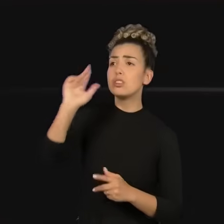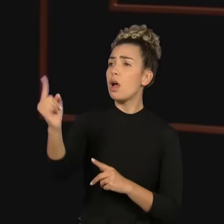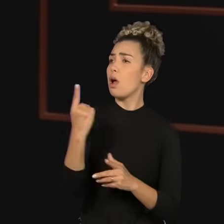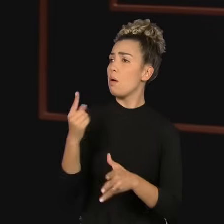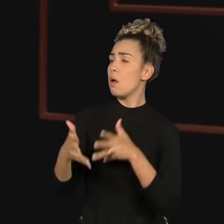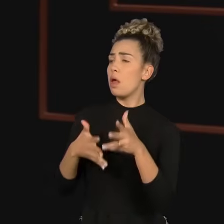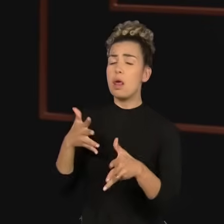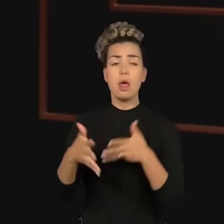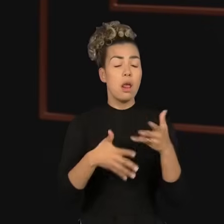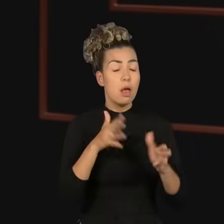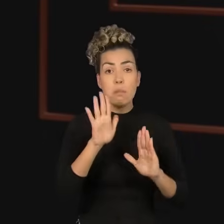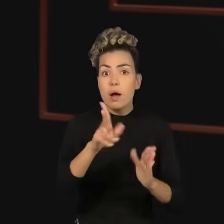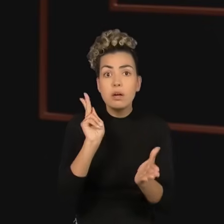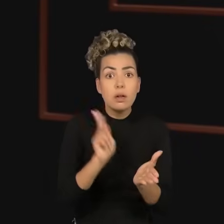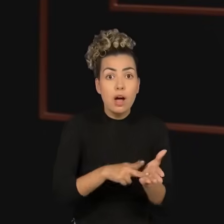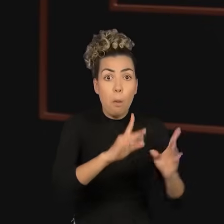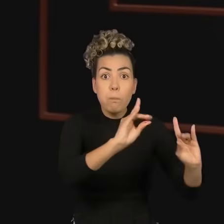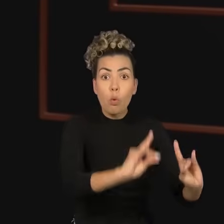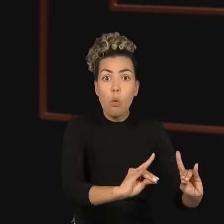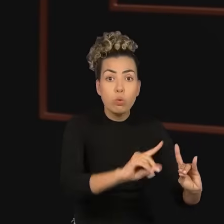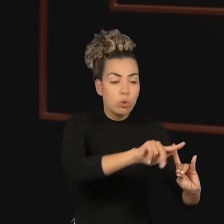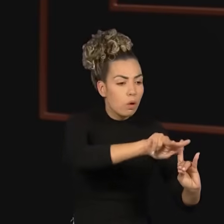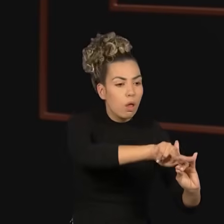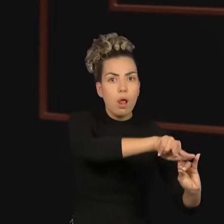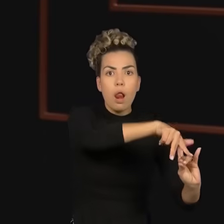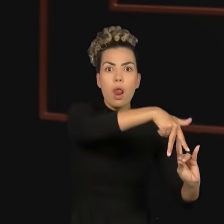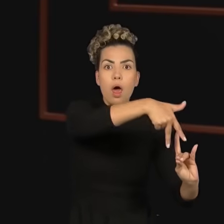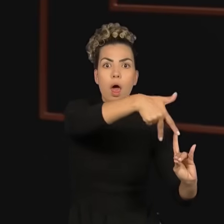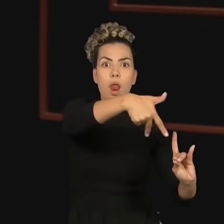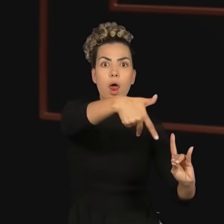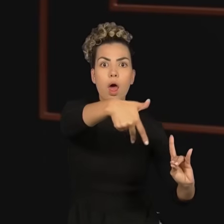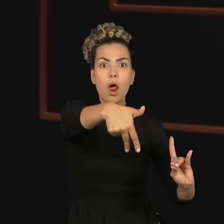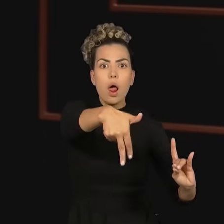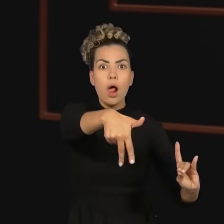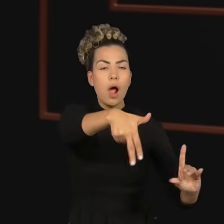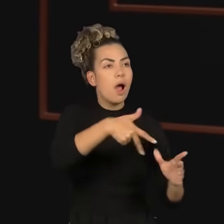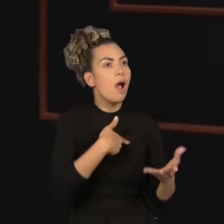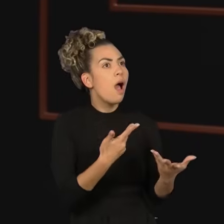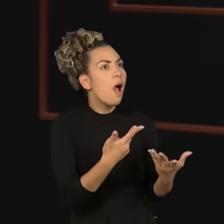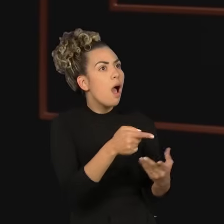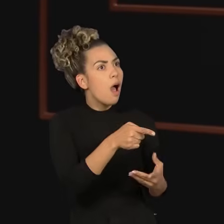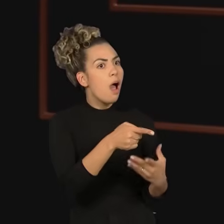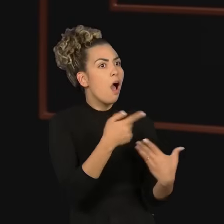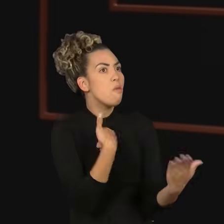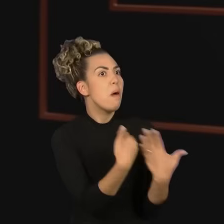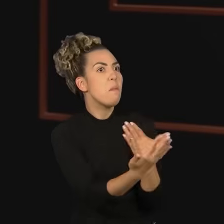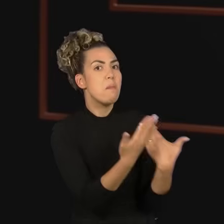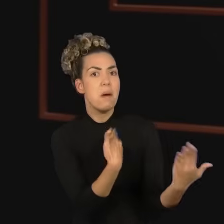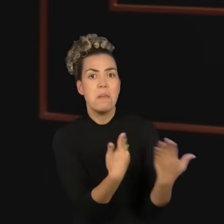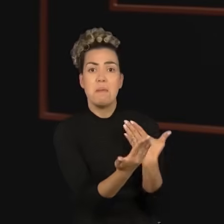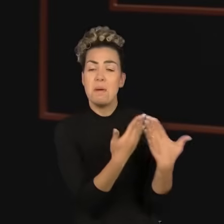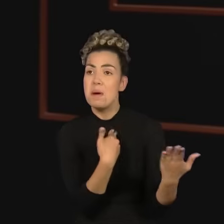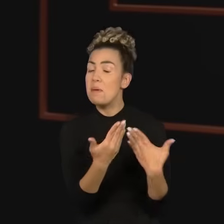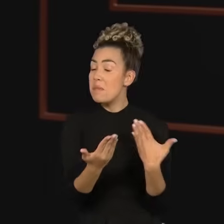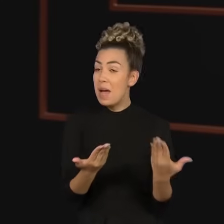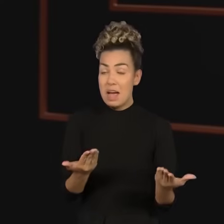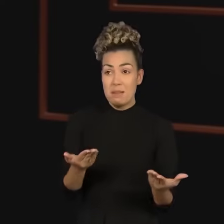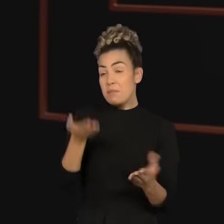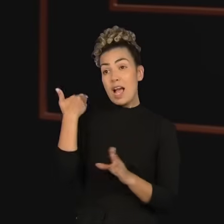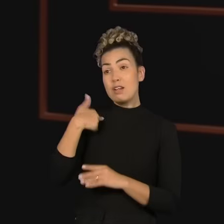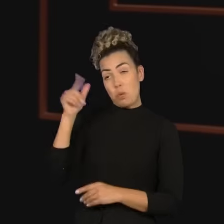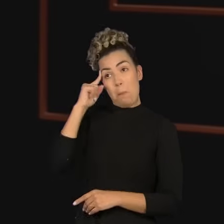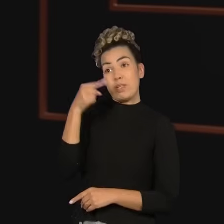estava planejado, com certeza, mas aí acabou virando uma peça para duas pessoas. E